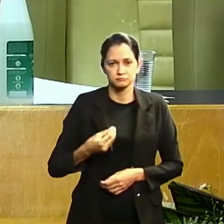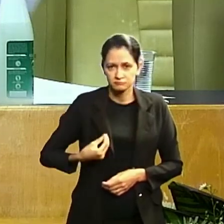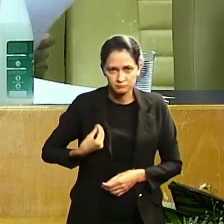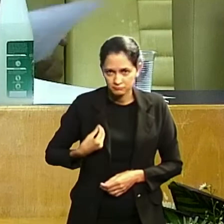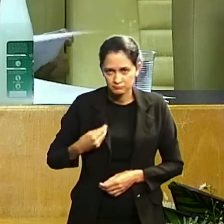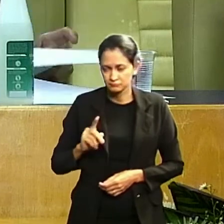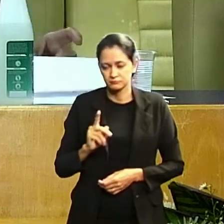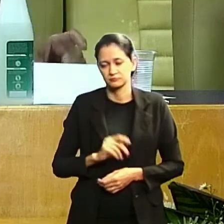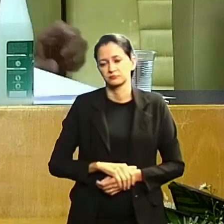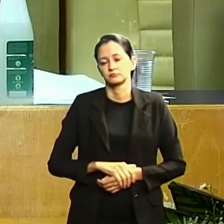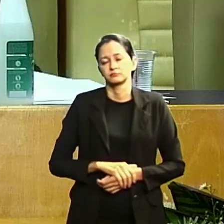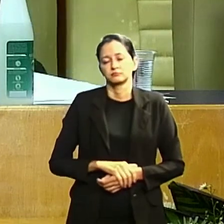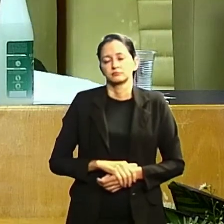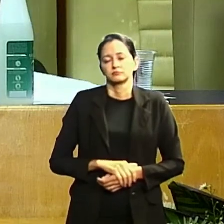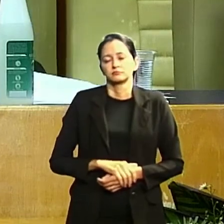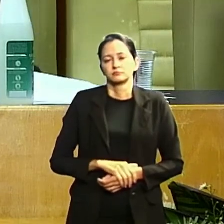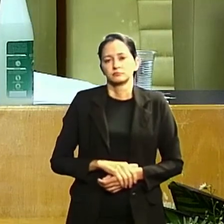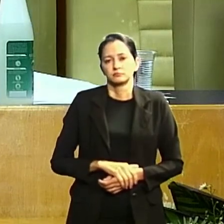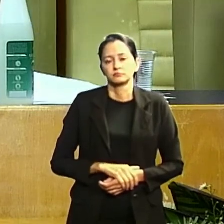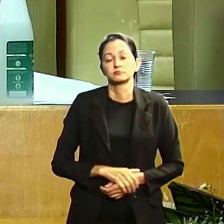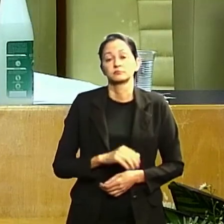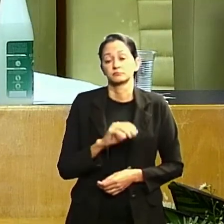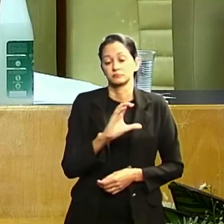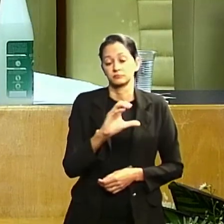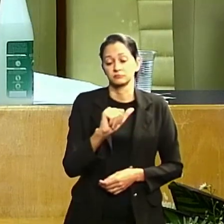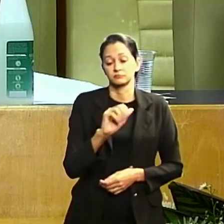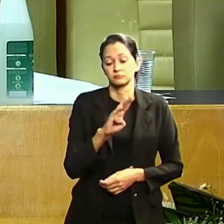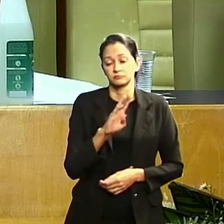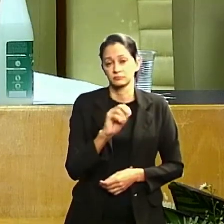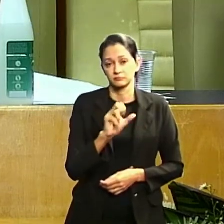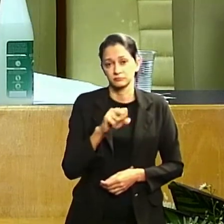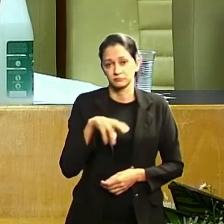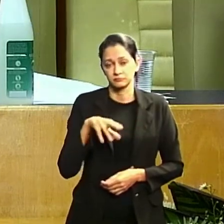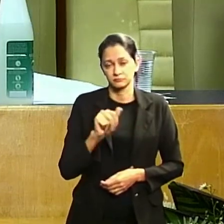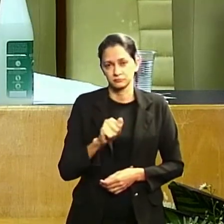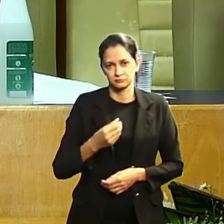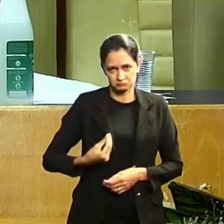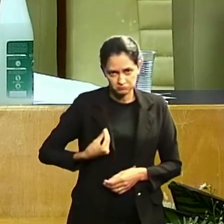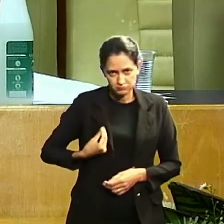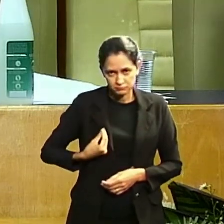Não, Bruno Diniz não. Cabo Sena, presente.